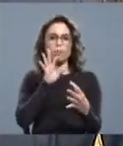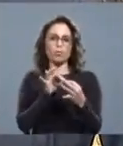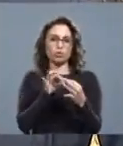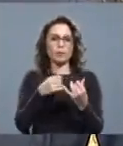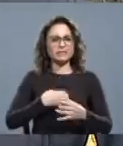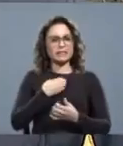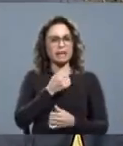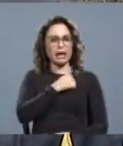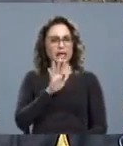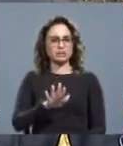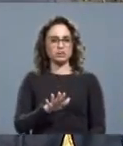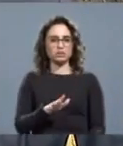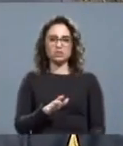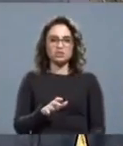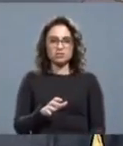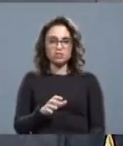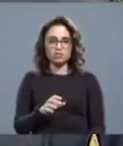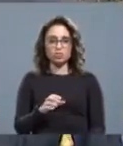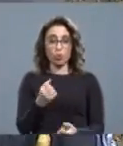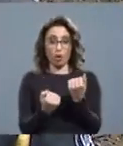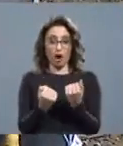casa. O Skoda.